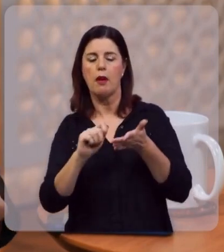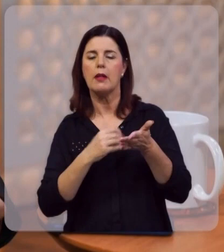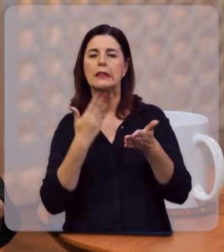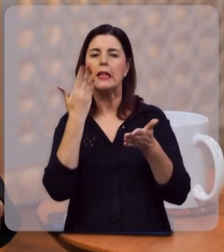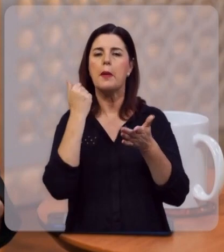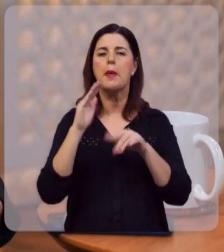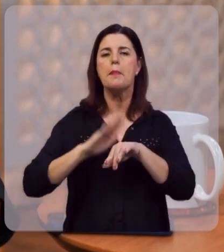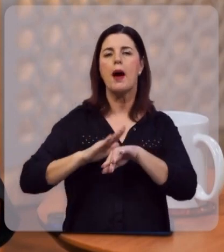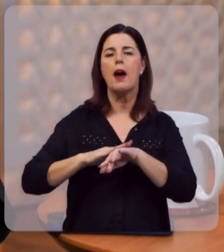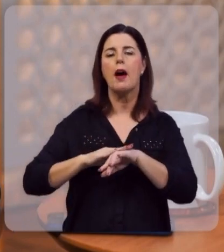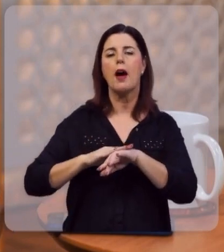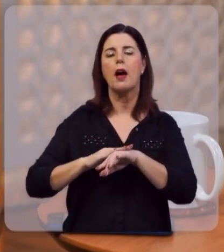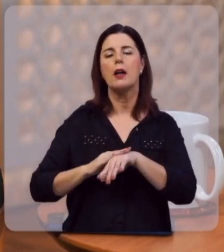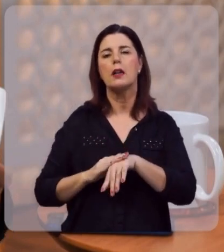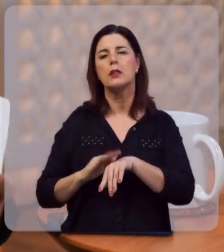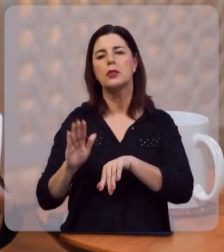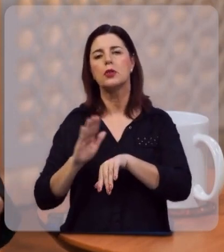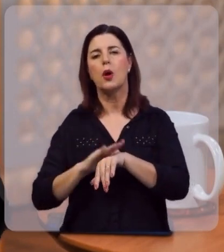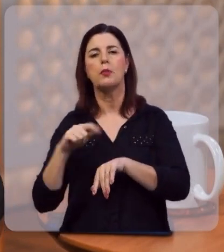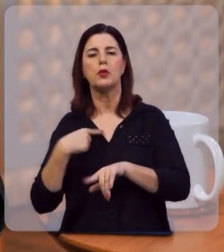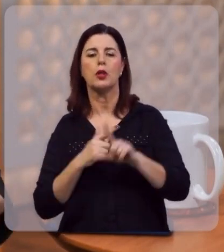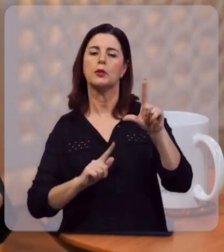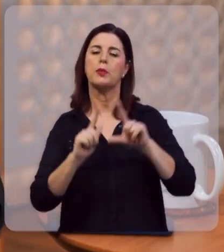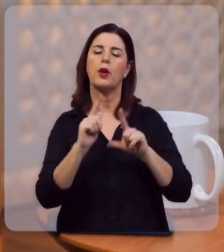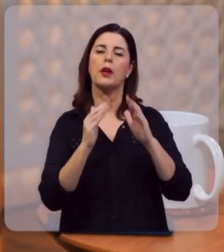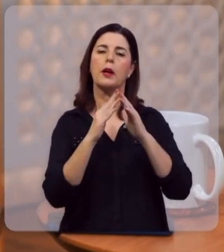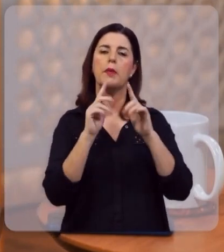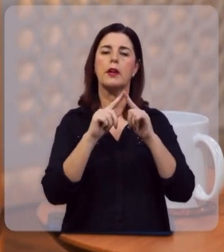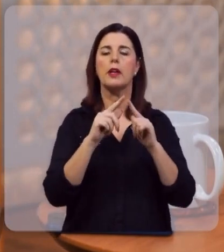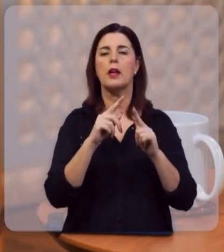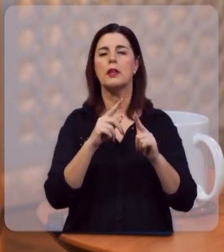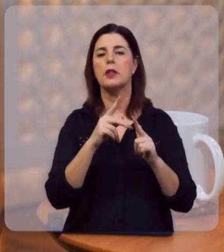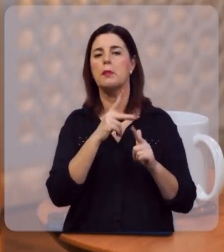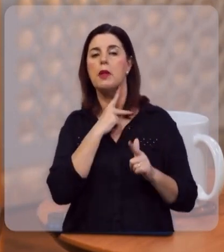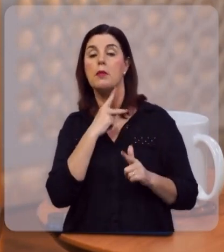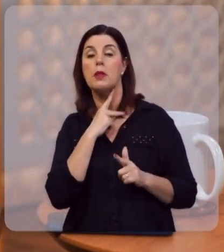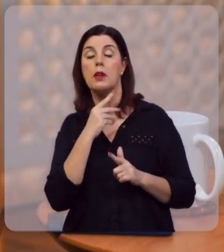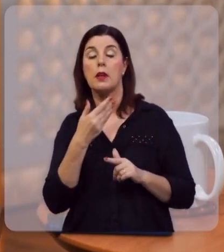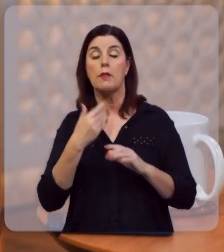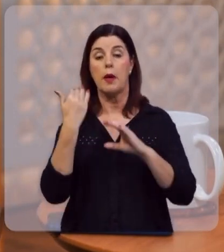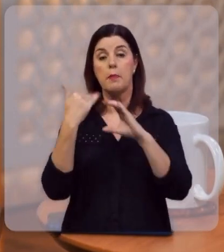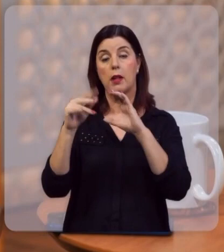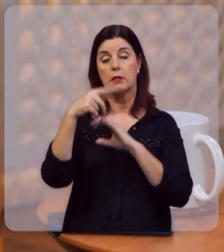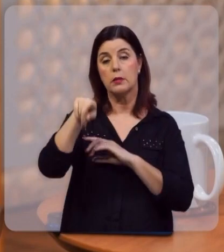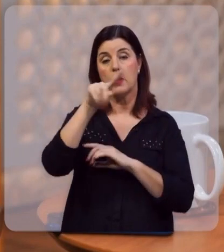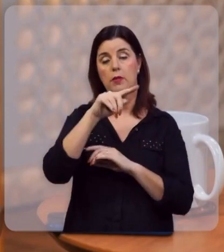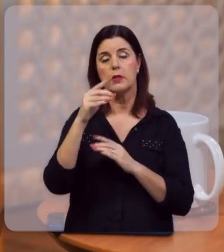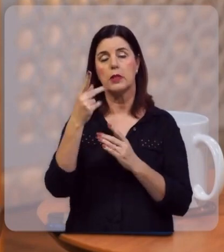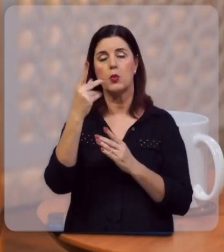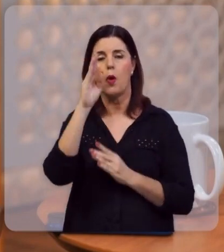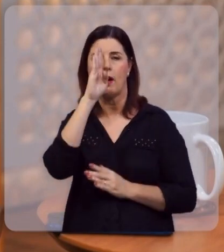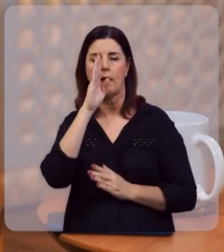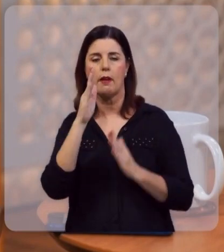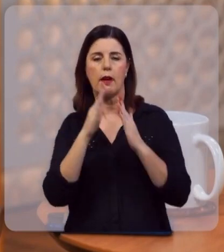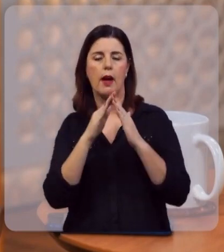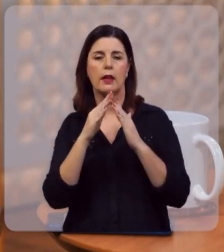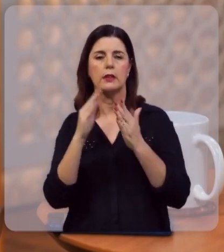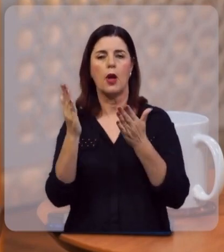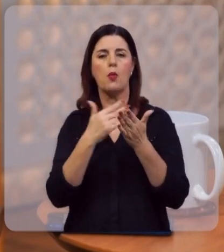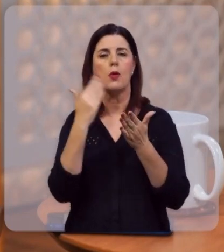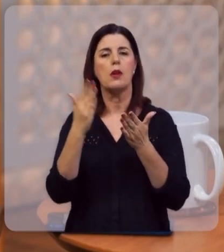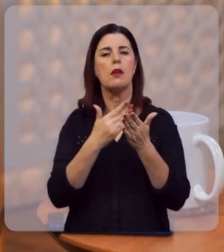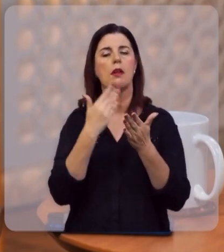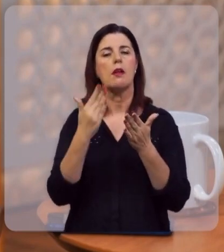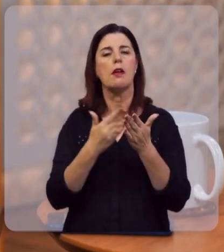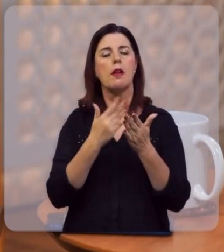saber um pouco mais sobre o nosso programa, sobre a nossa igreja. A gente vai mandar aí na sua casa para você gratuitamente esse livro